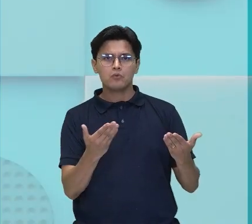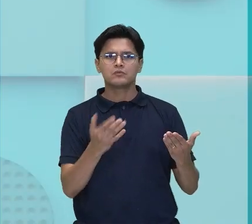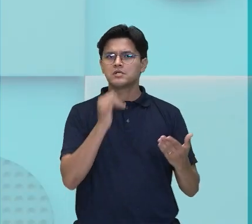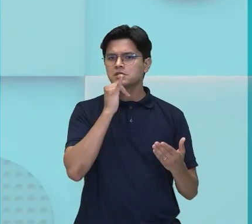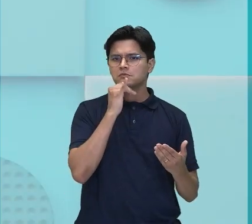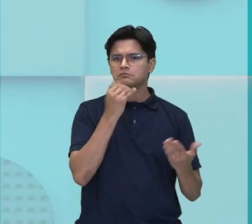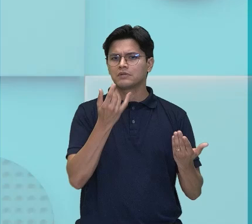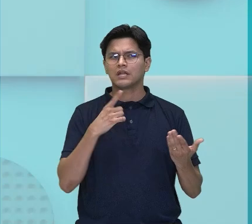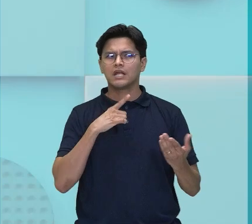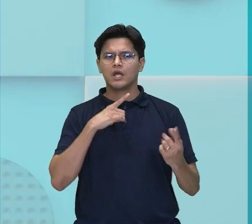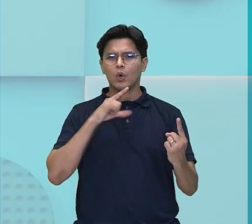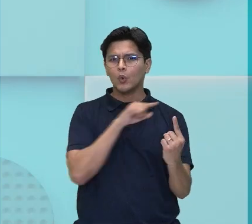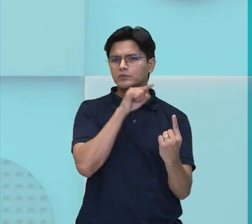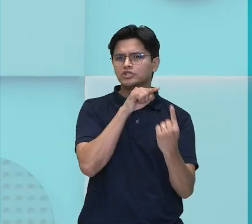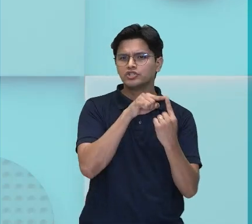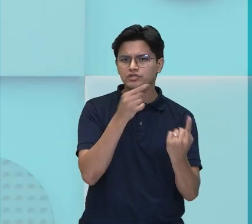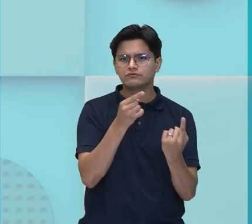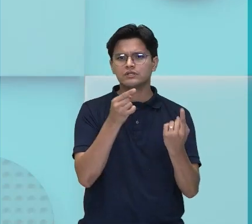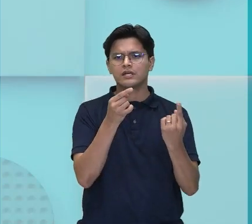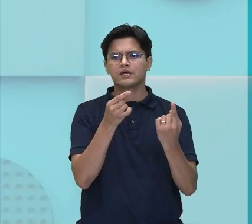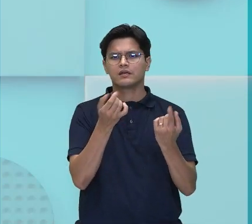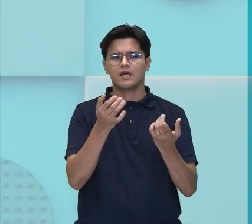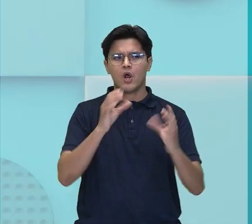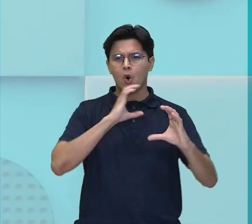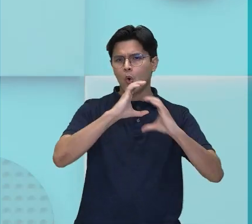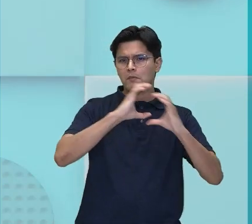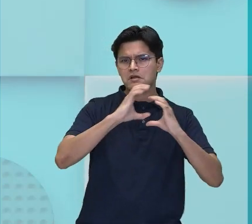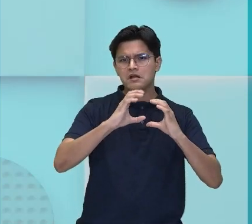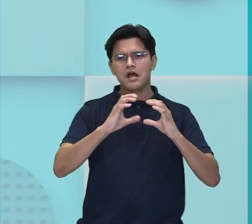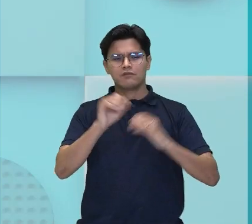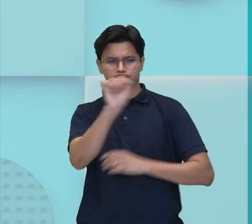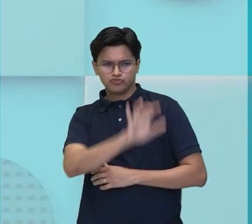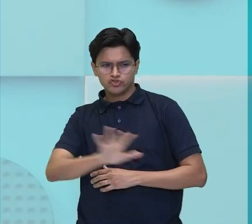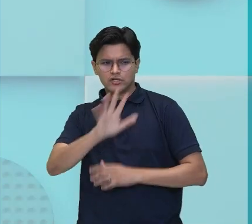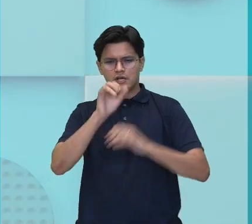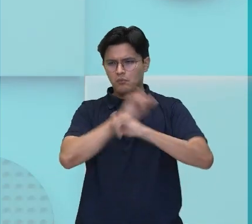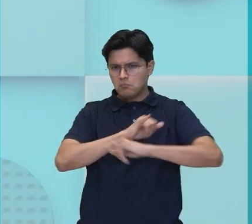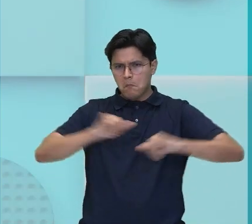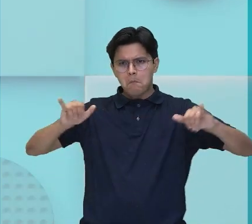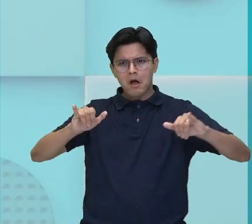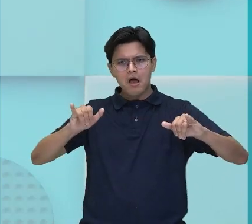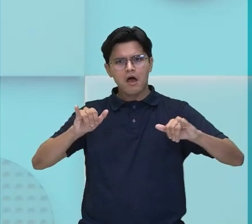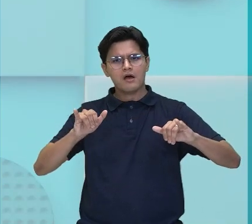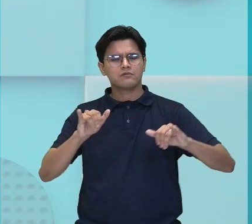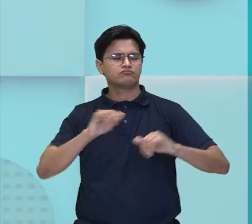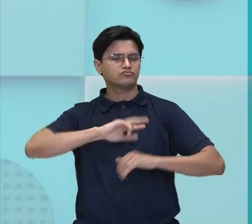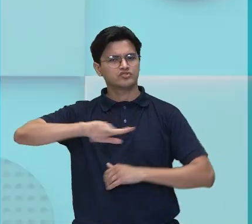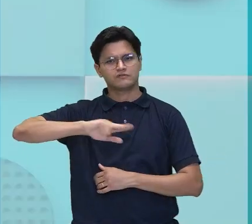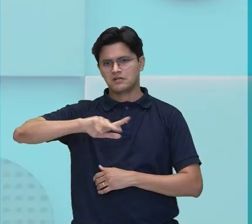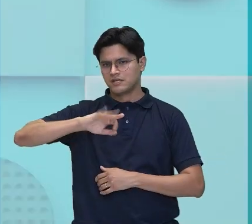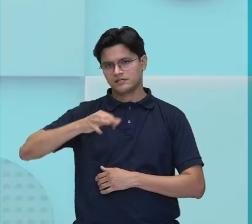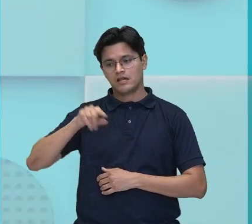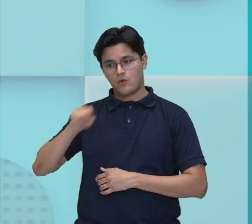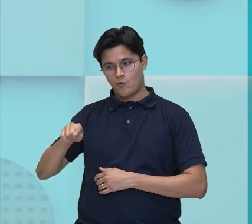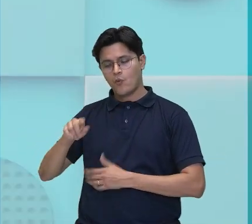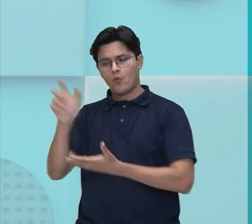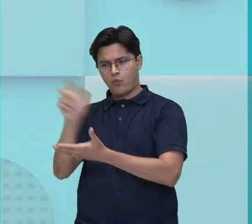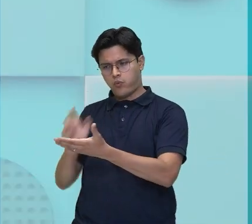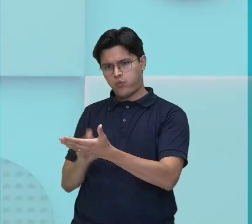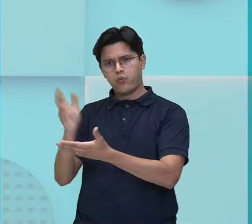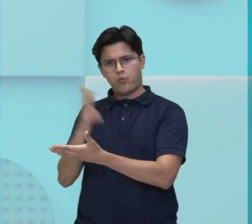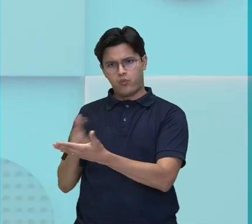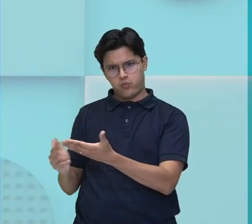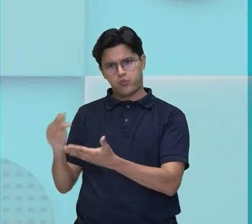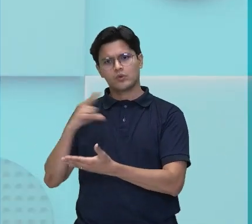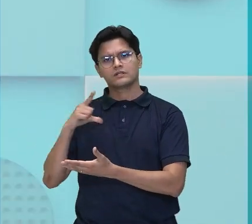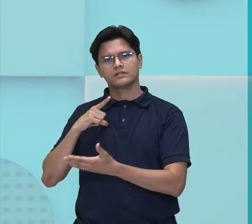geral, ao contrário do grafite. Por ele se tratar muito mais de imagem, e a gente sabe que desenhar uma foto, uma